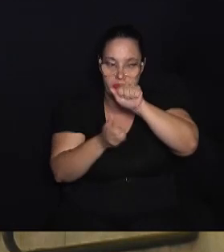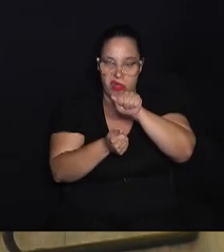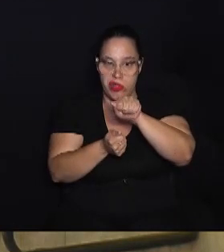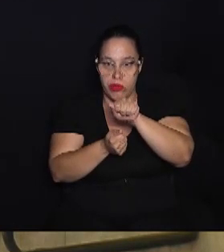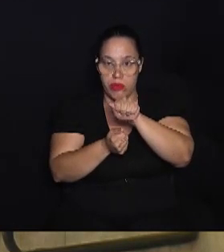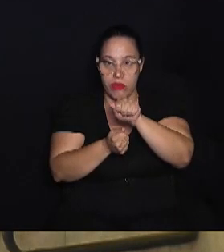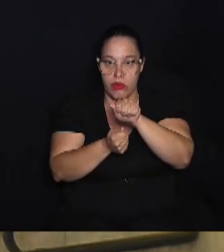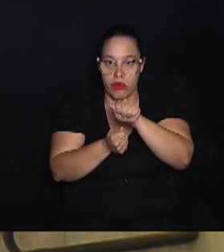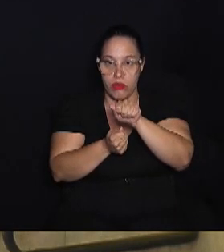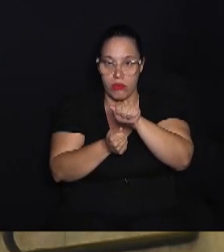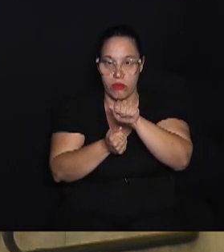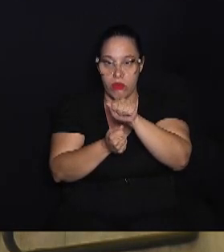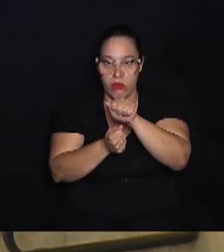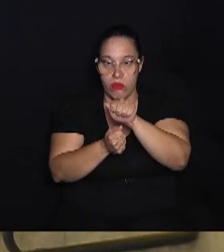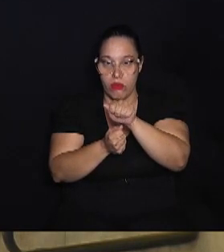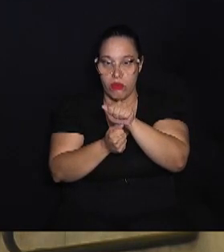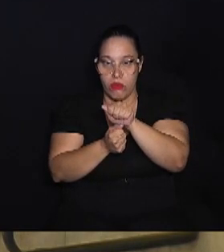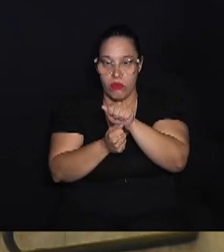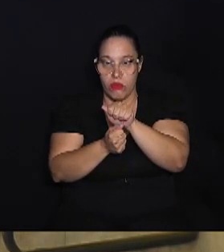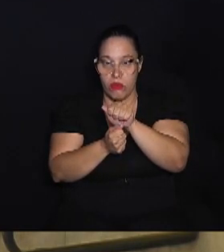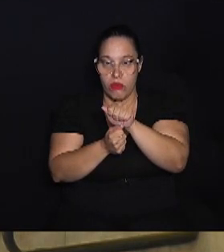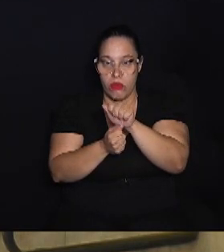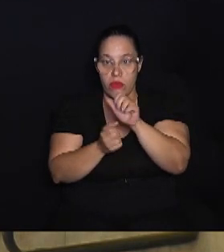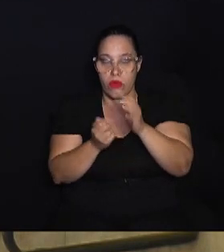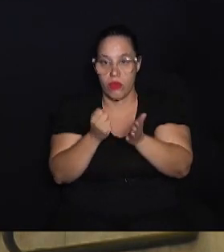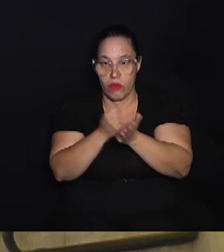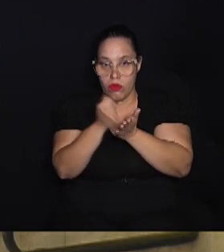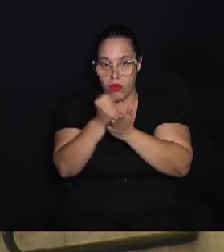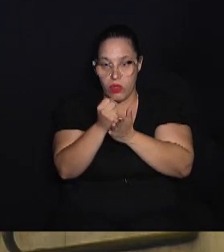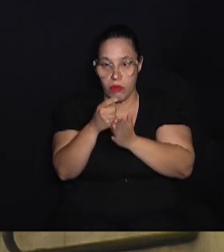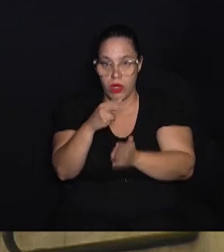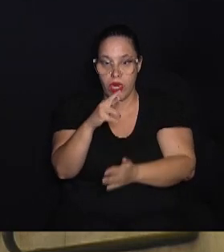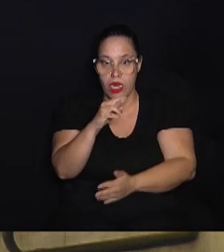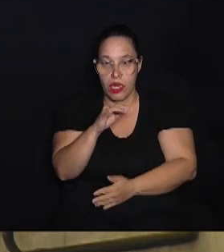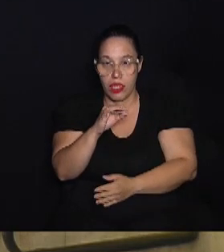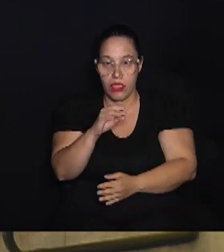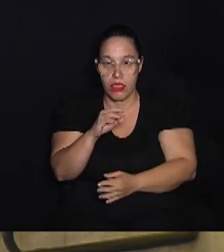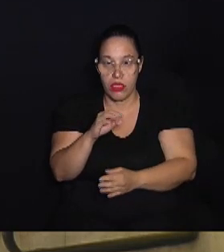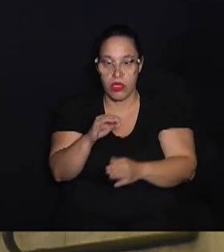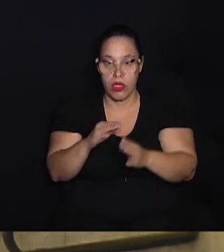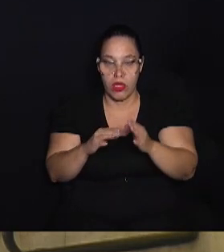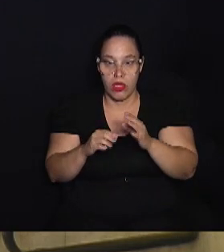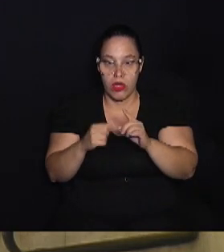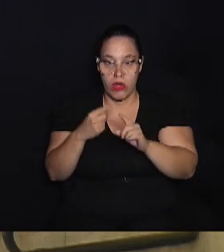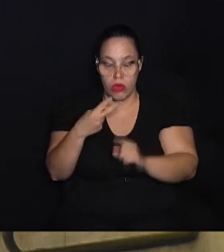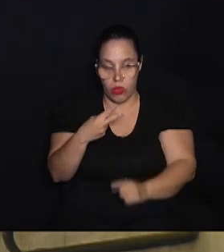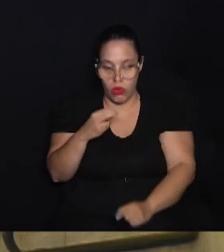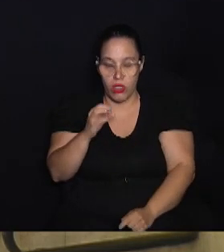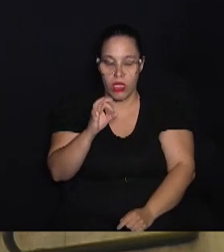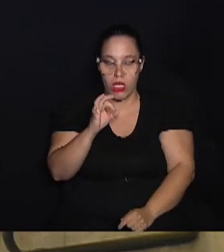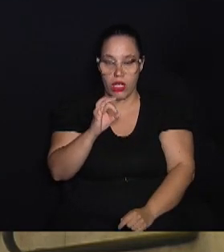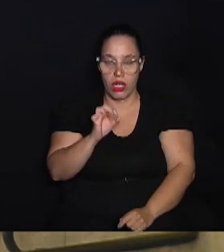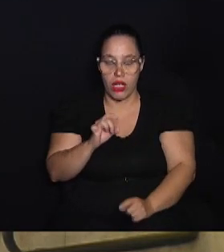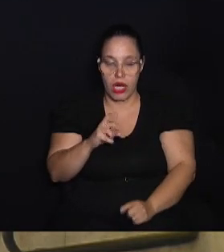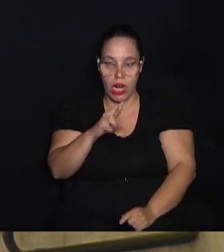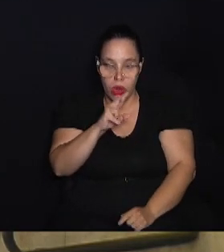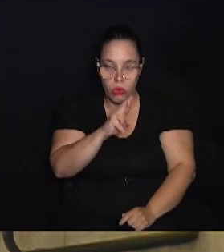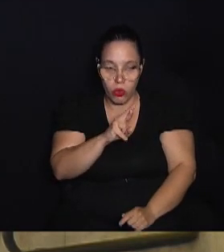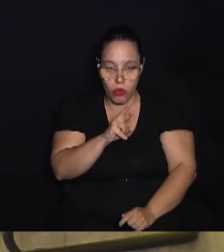de acordo com os acordos internacionais, né, o Acordo de Paris, chegar no máximo a 2 graus